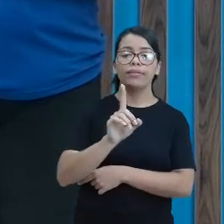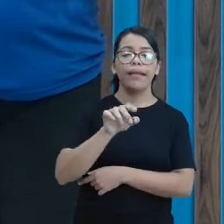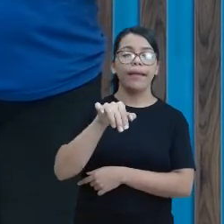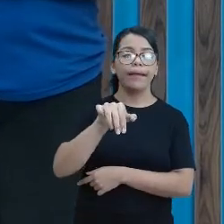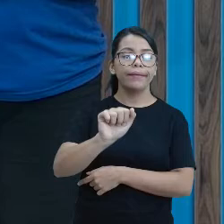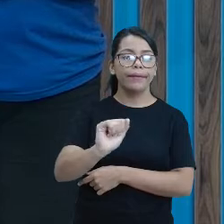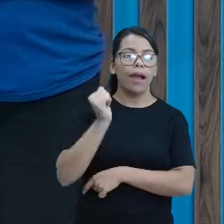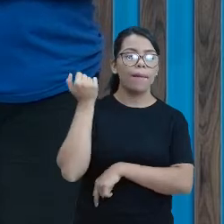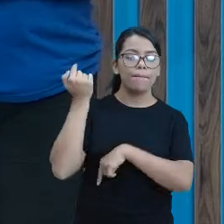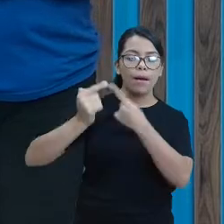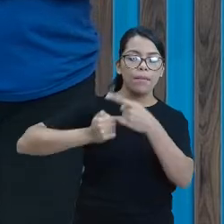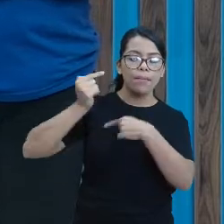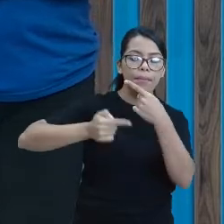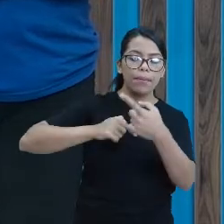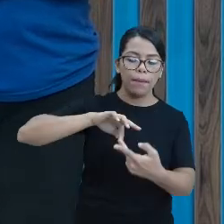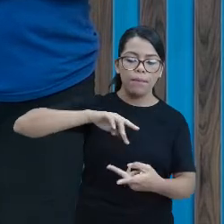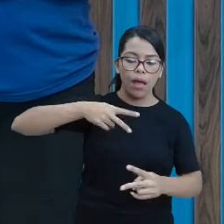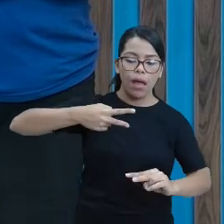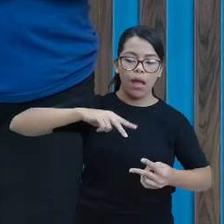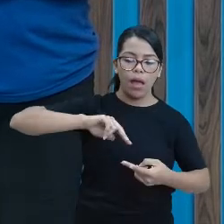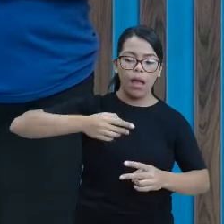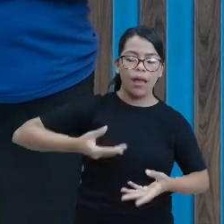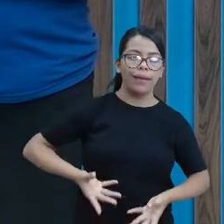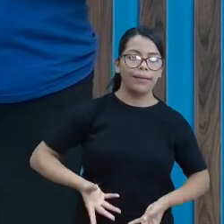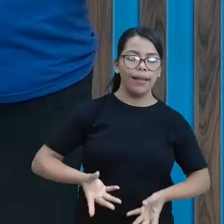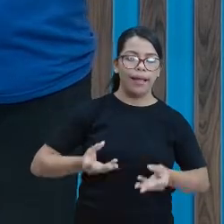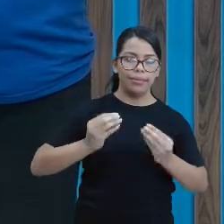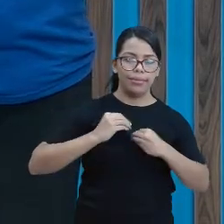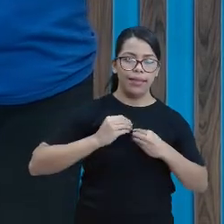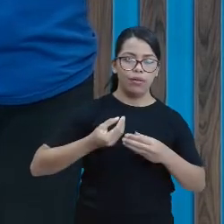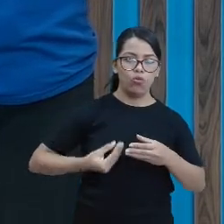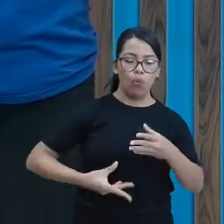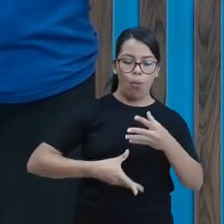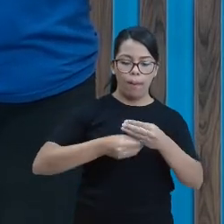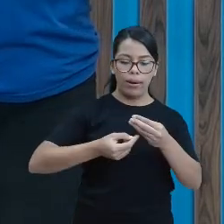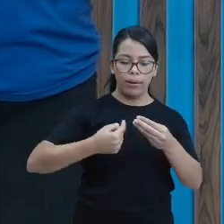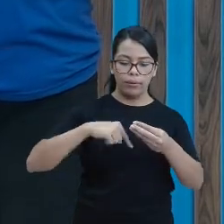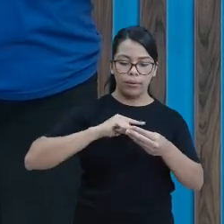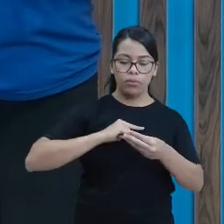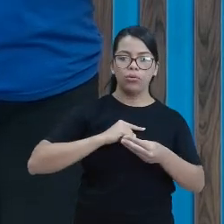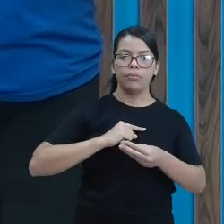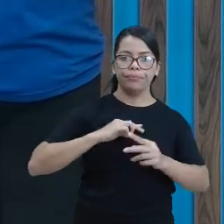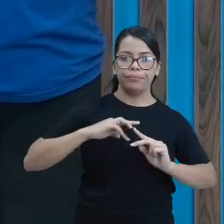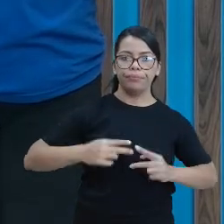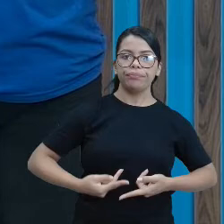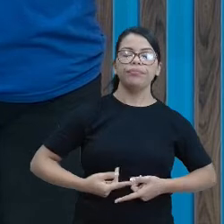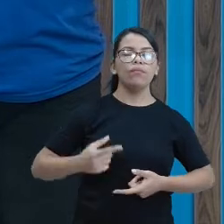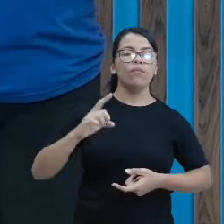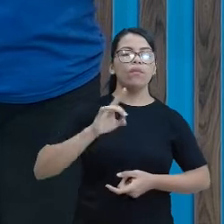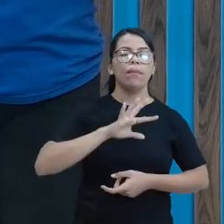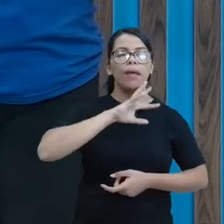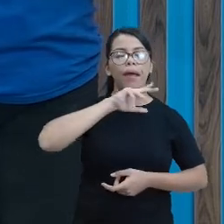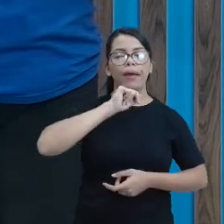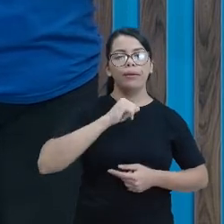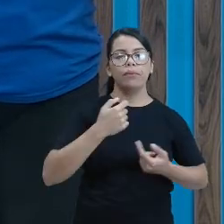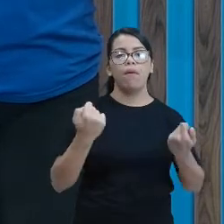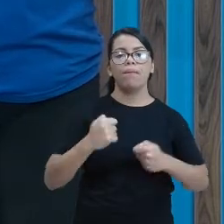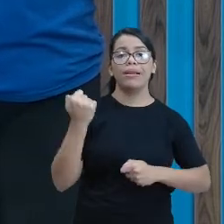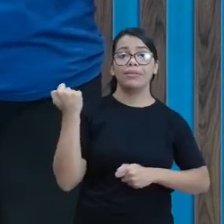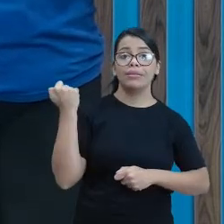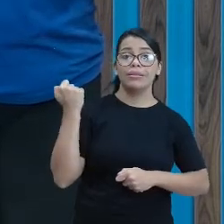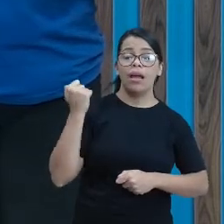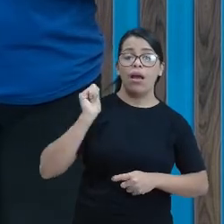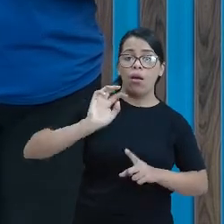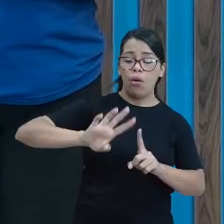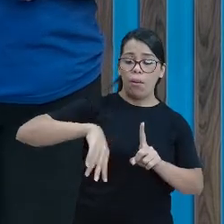que compõe, né, o nosso ser, né, cada espécie de ser vivo, ele precisa ser duplicado para